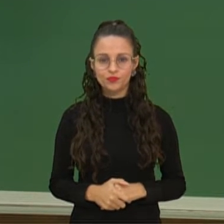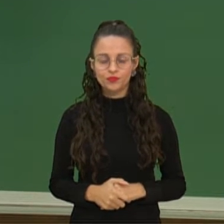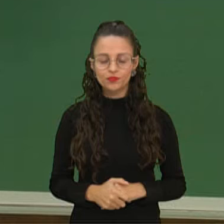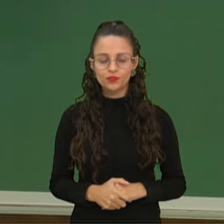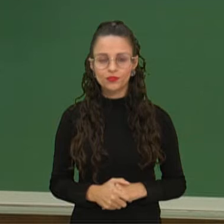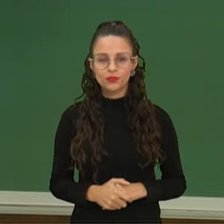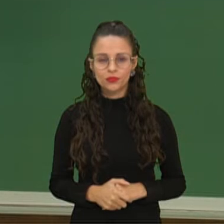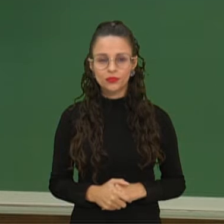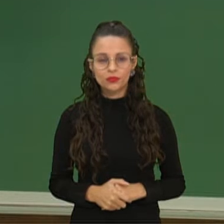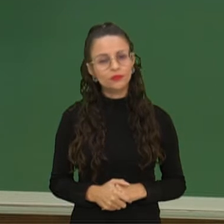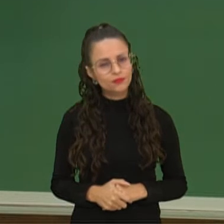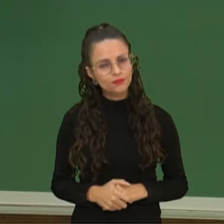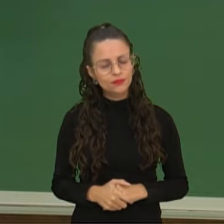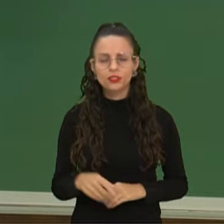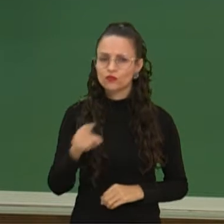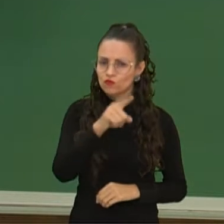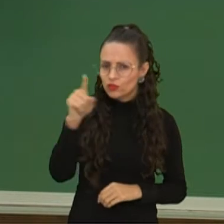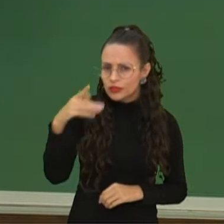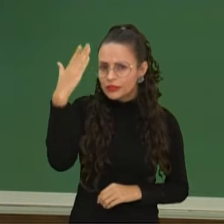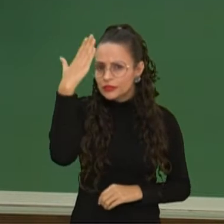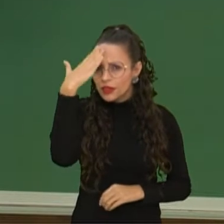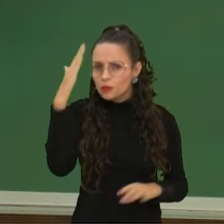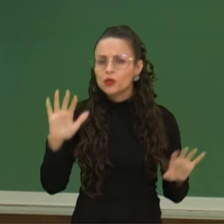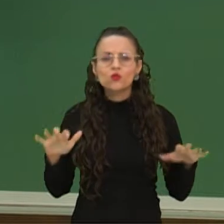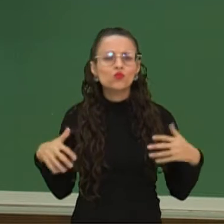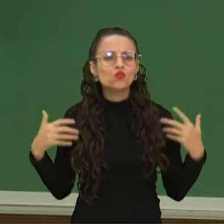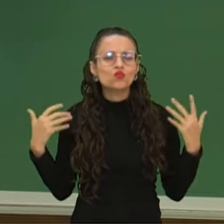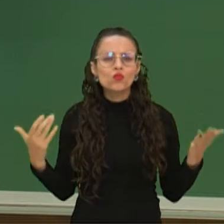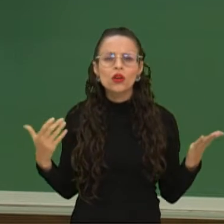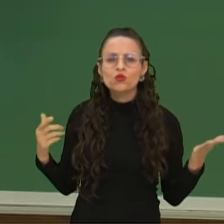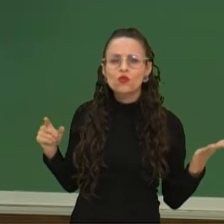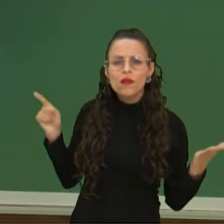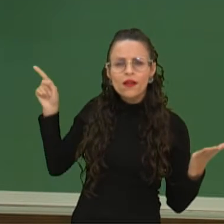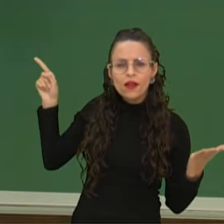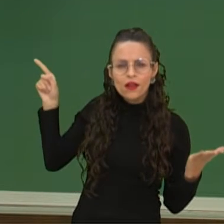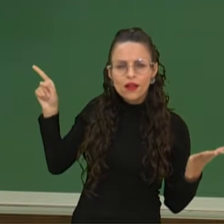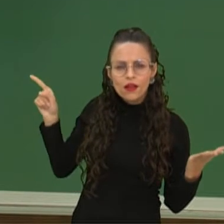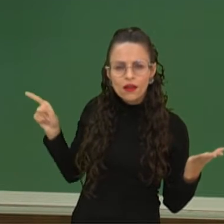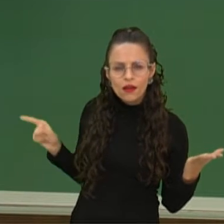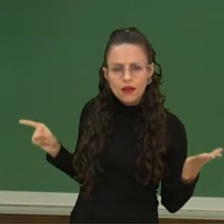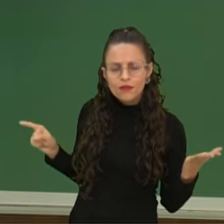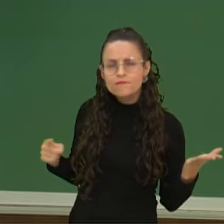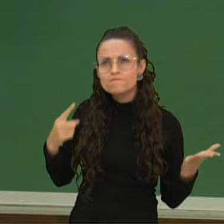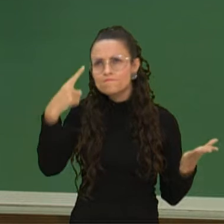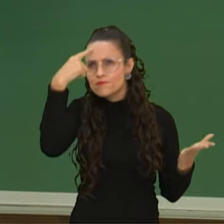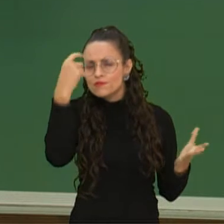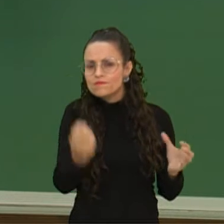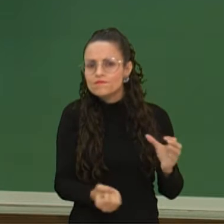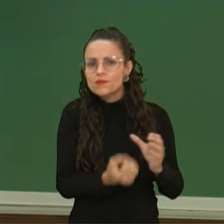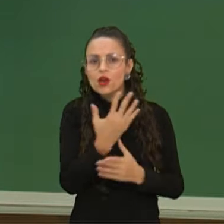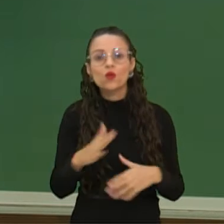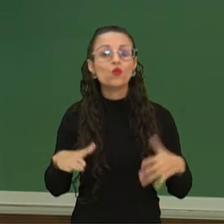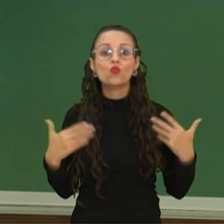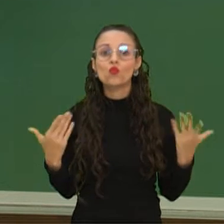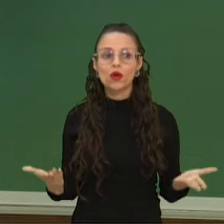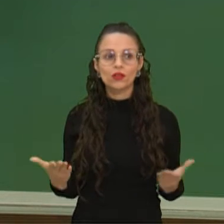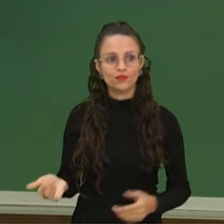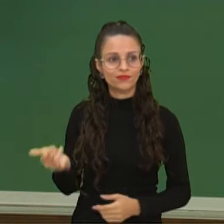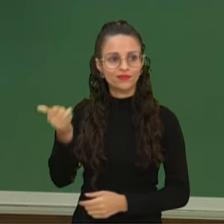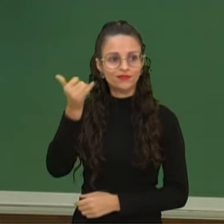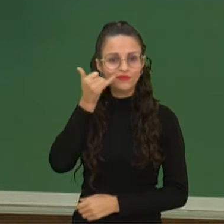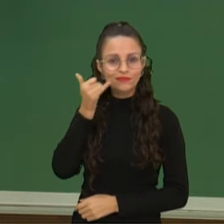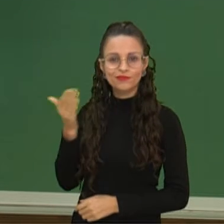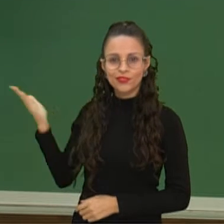were invented? Por um acaso, você sabe quando que esses itens aqui foram inventados? Então, nós temos aqui